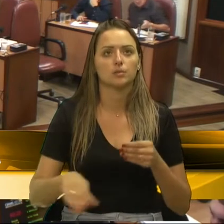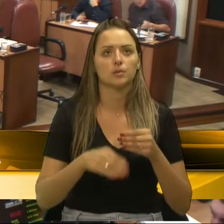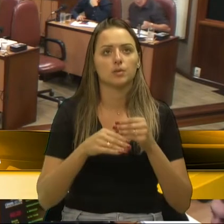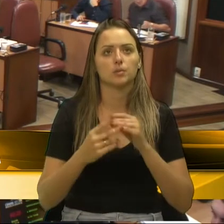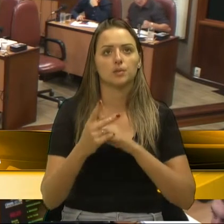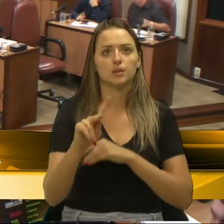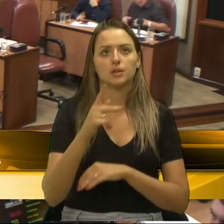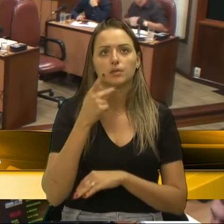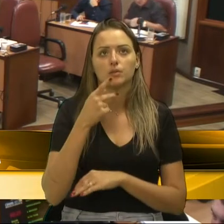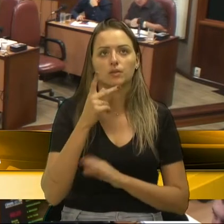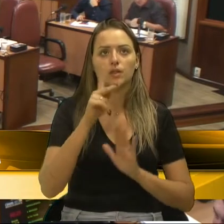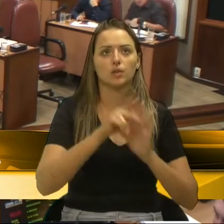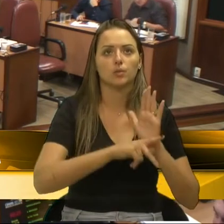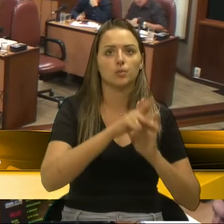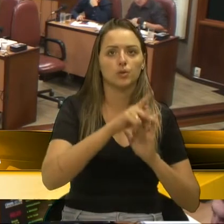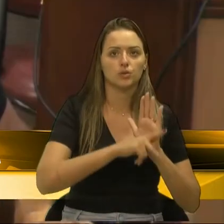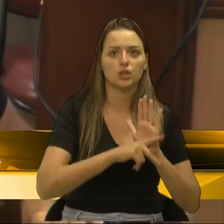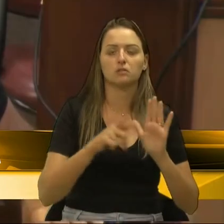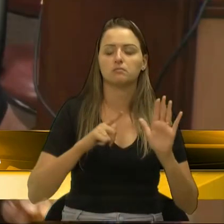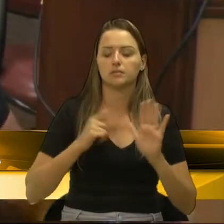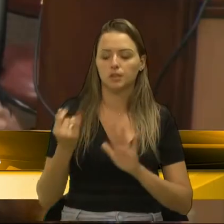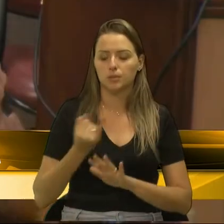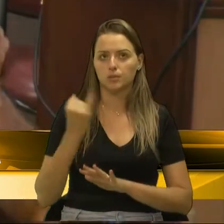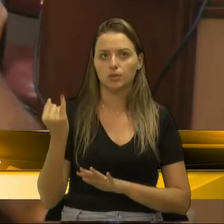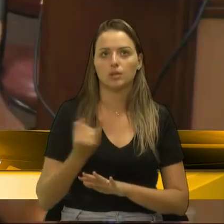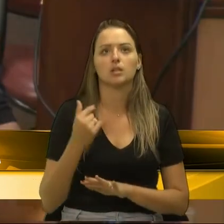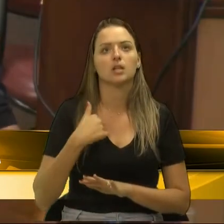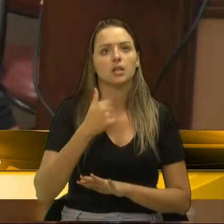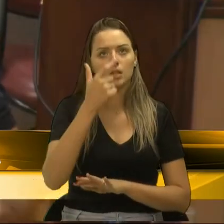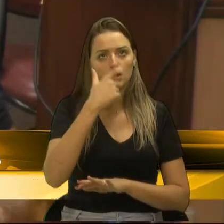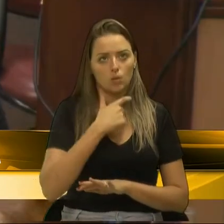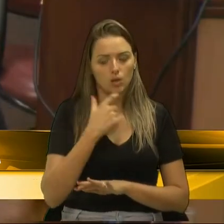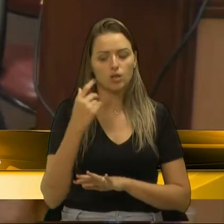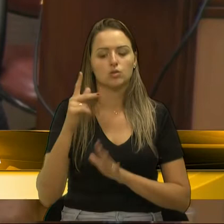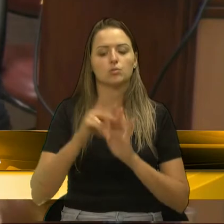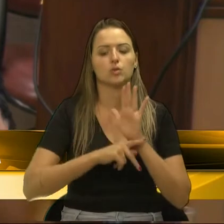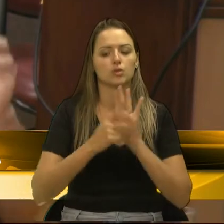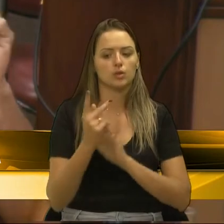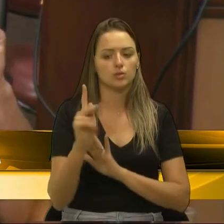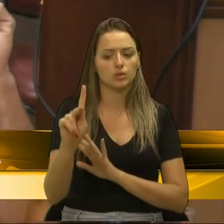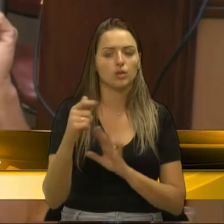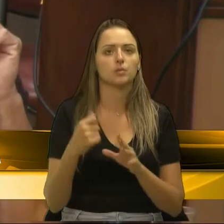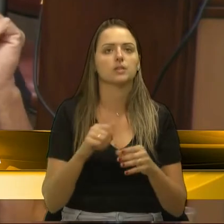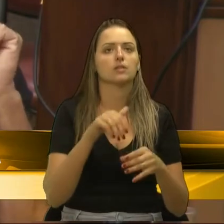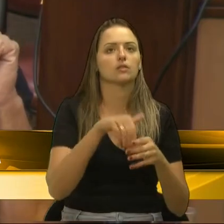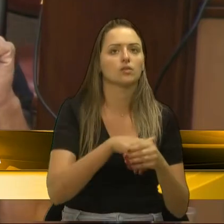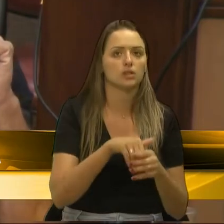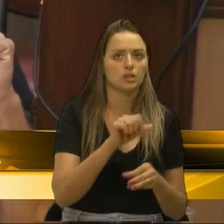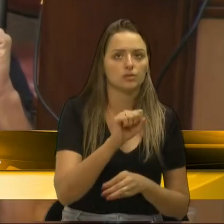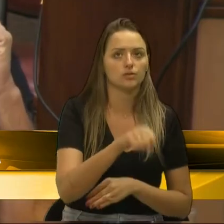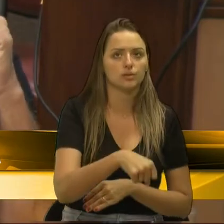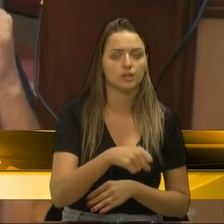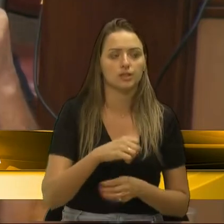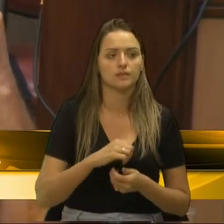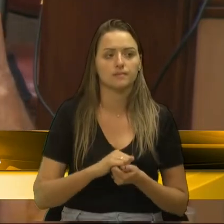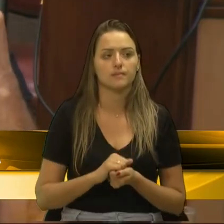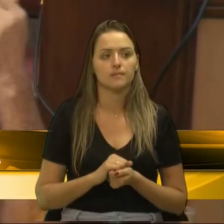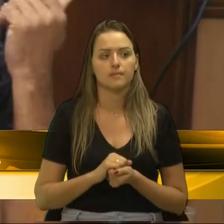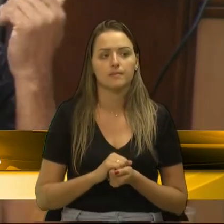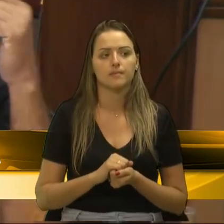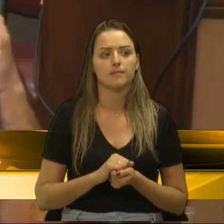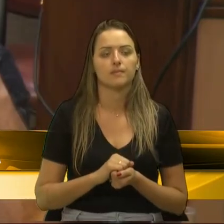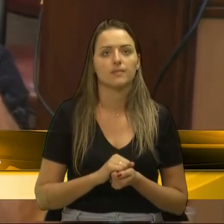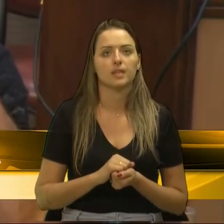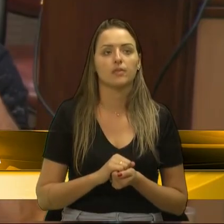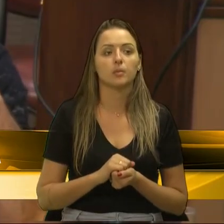esse seu projeto de grande fundamento, eu acho que o seu projeto deve ser votado um sim, porque já tenho em